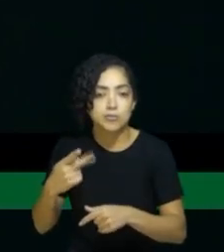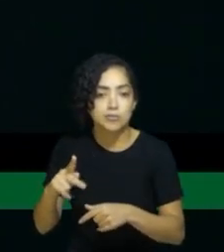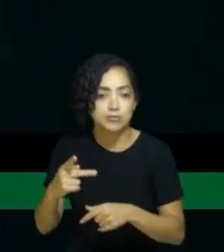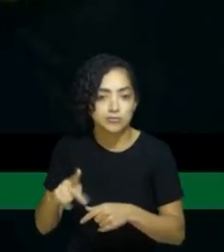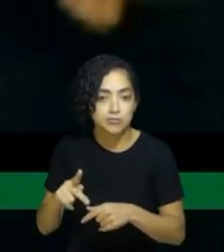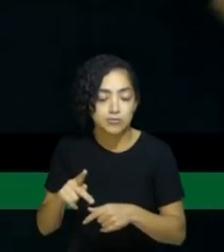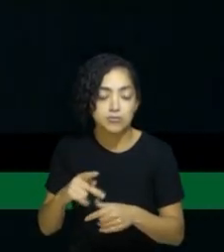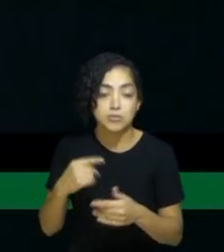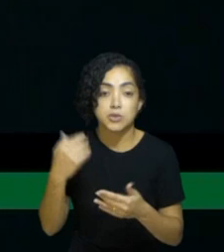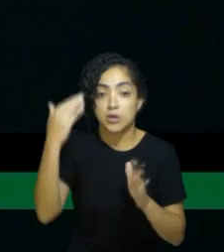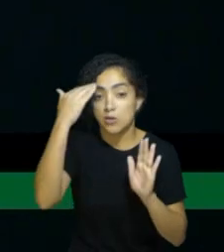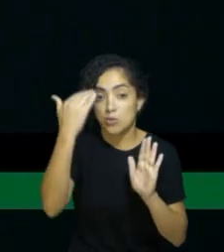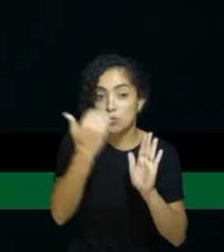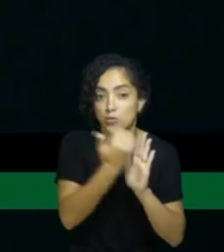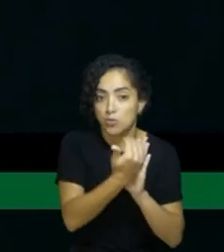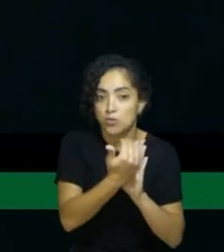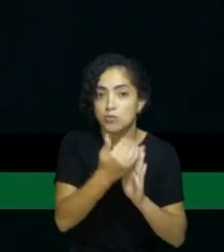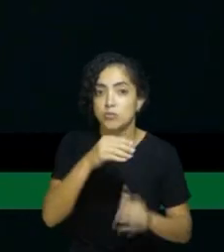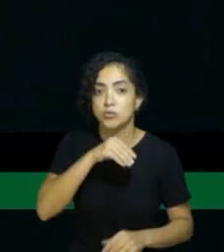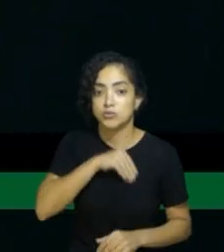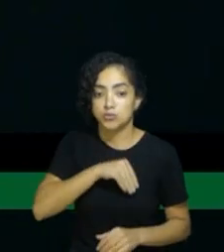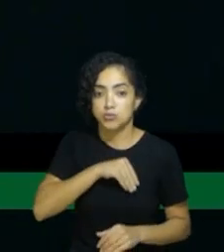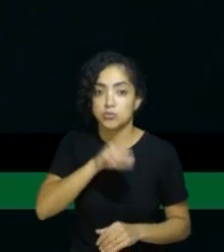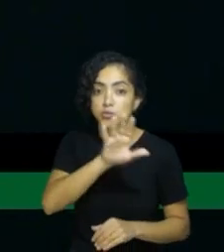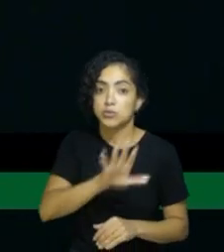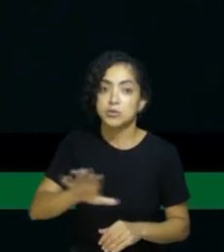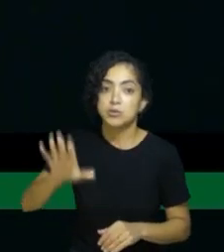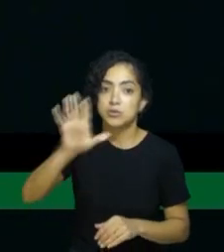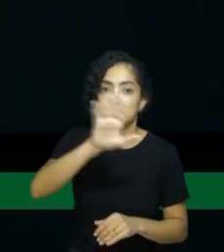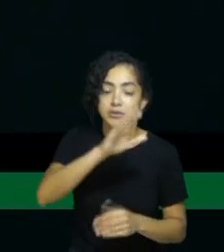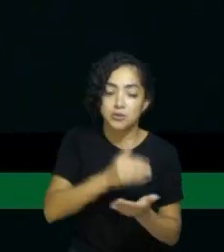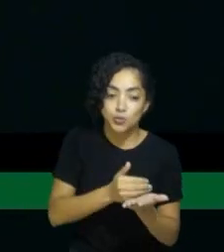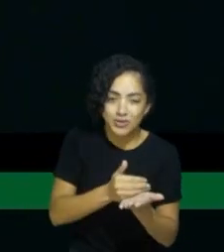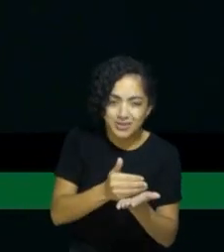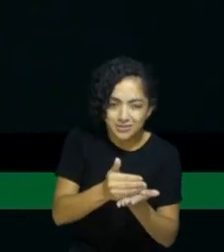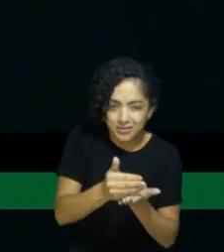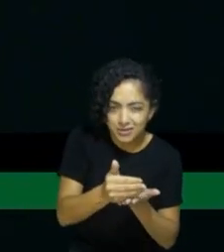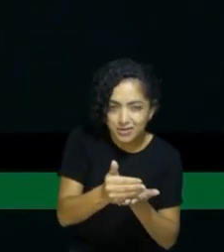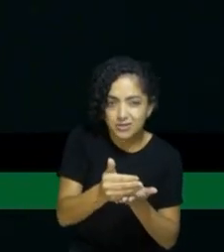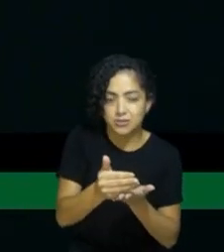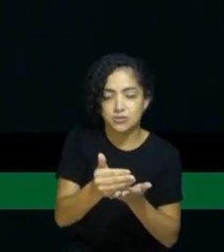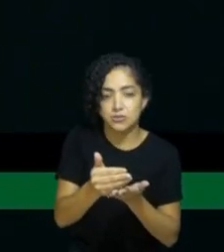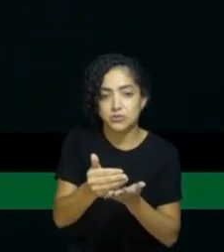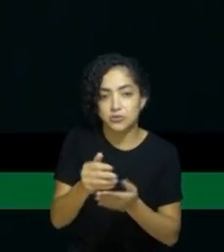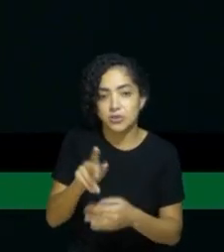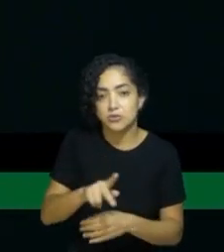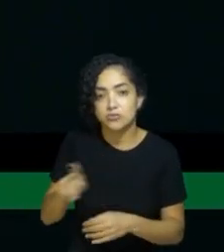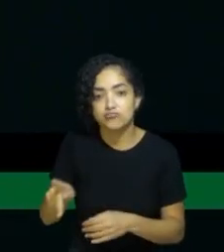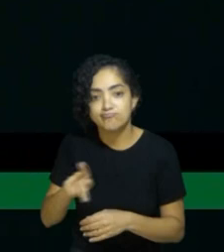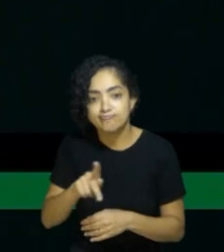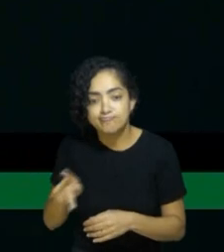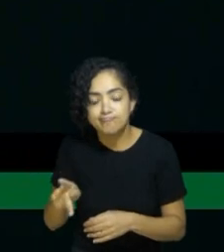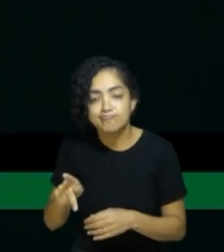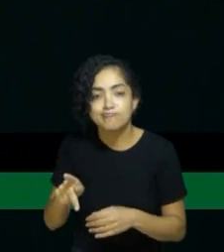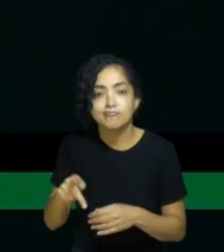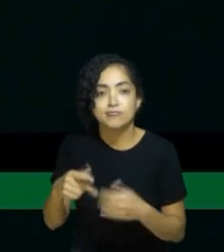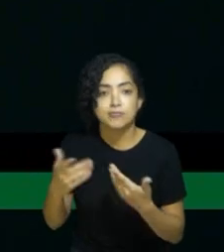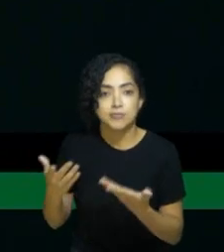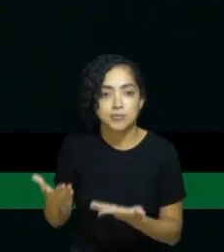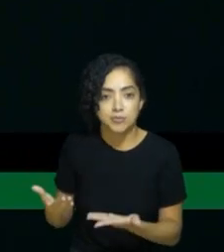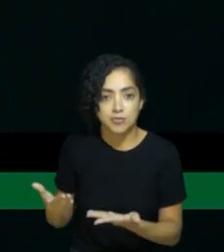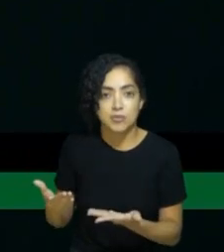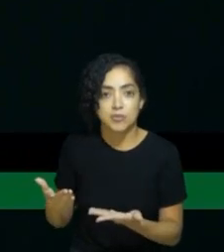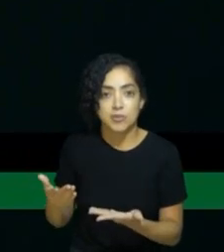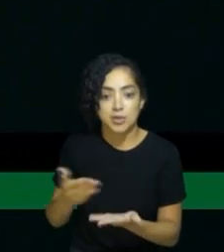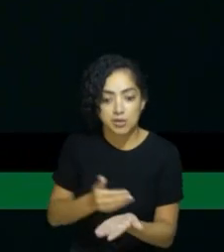cumprimento do piso nacional no início da carreira dos professores é inadmissível que o professor que